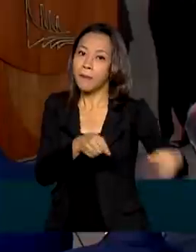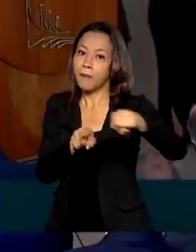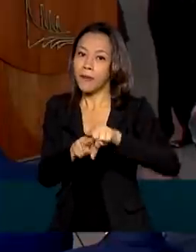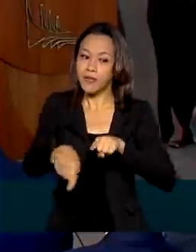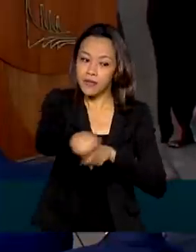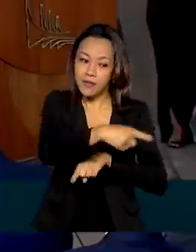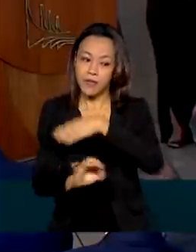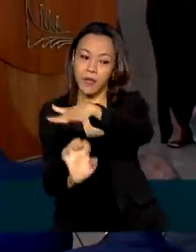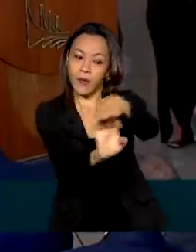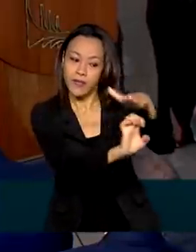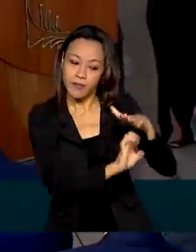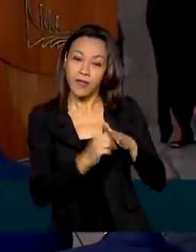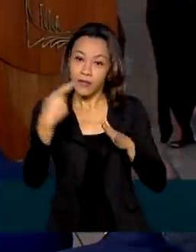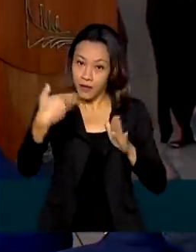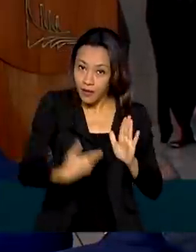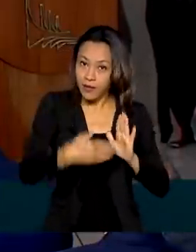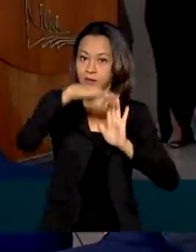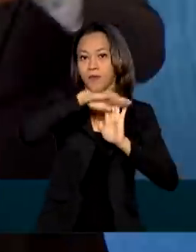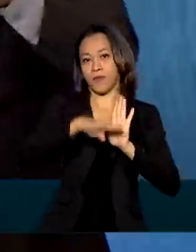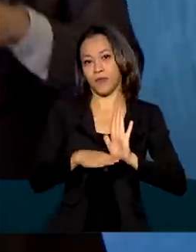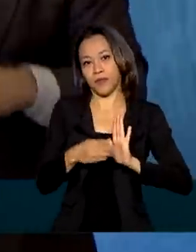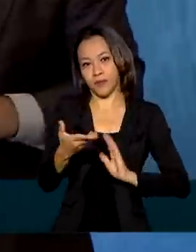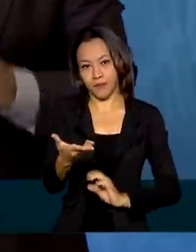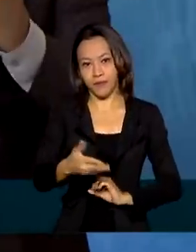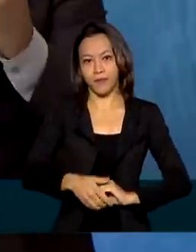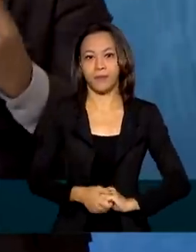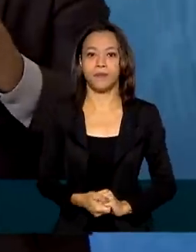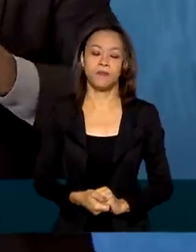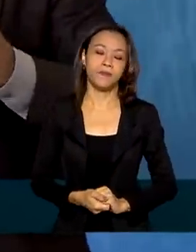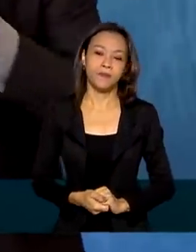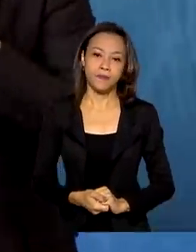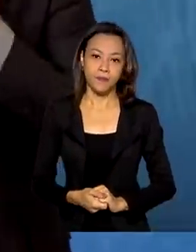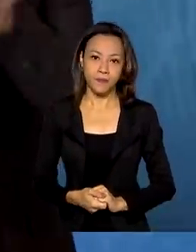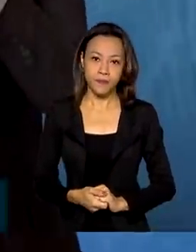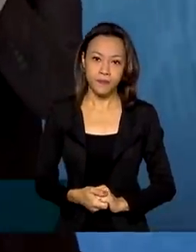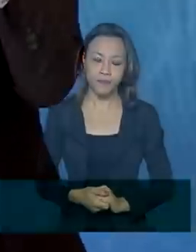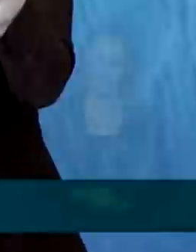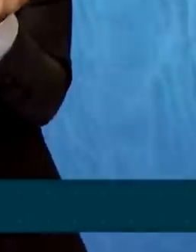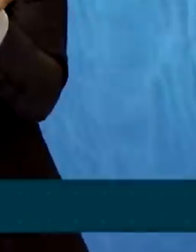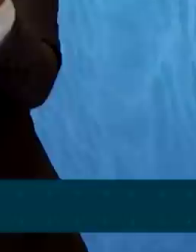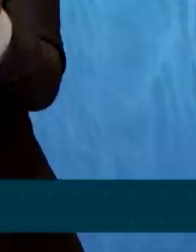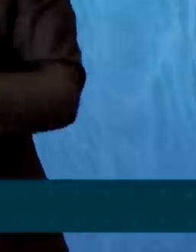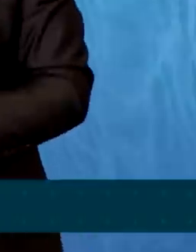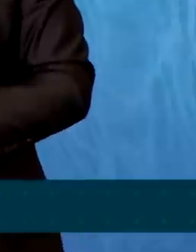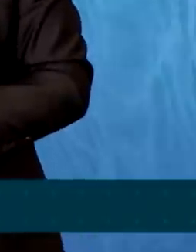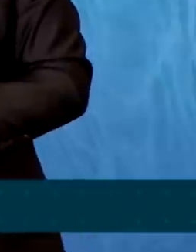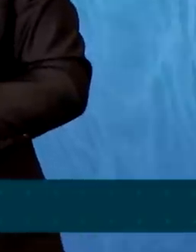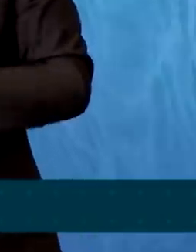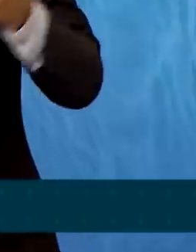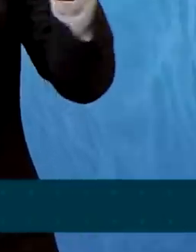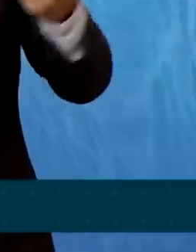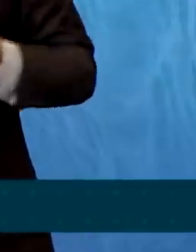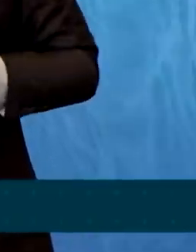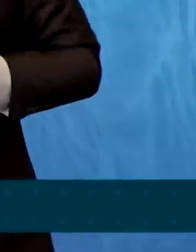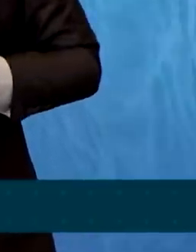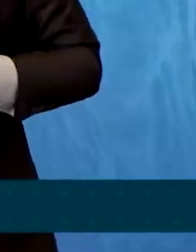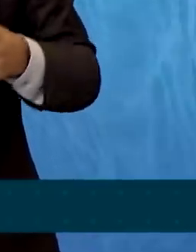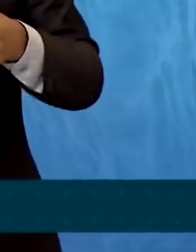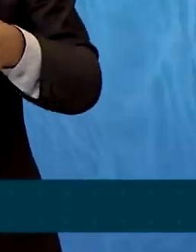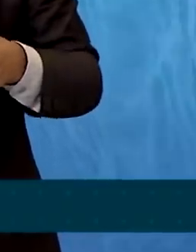no programa águas brasileiras assegurar a disponibilidade da água em quantidade e qualidade